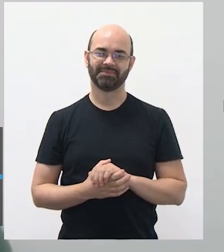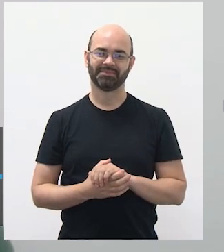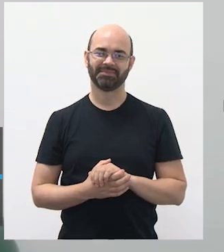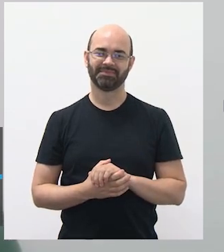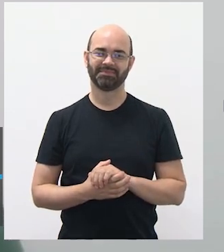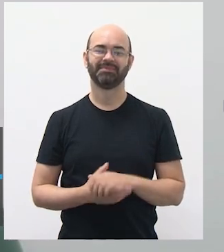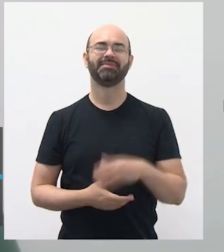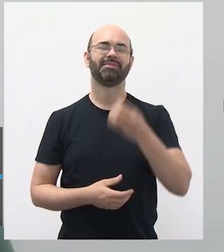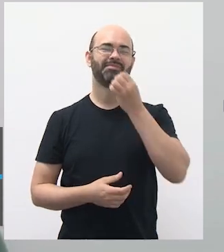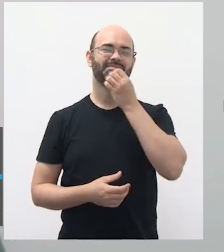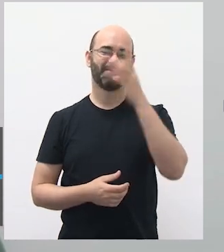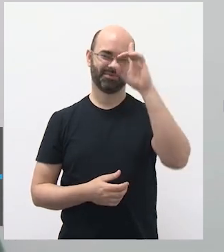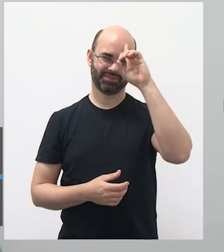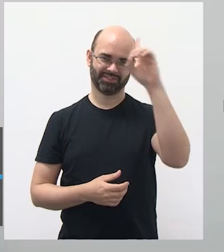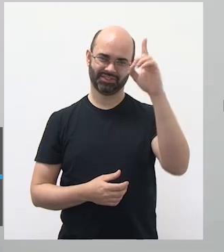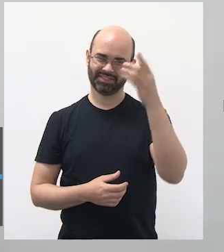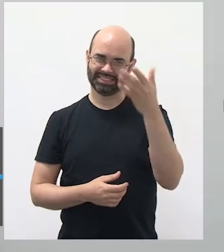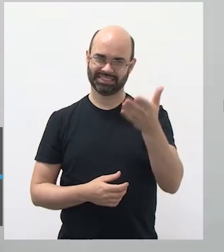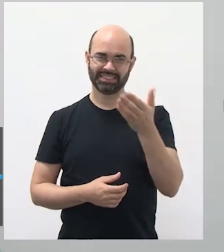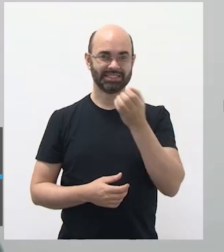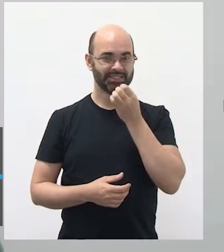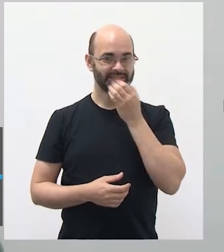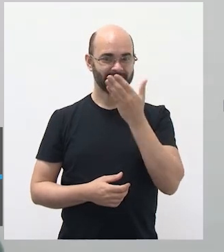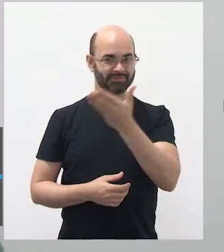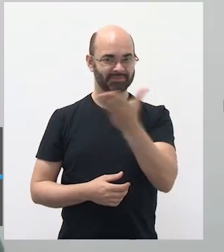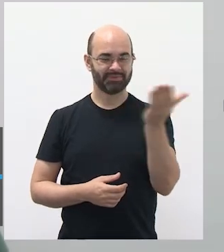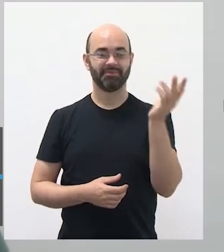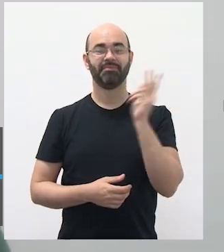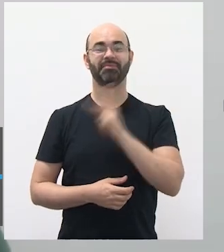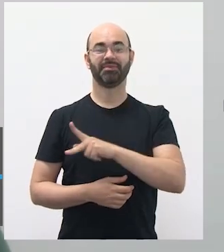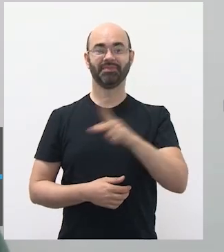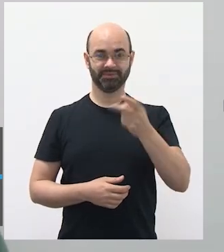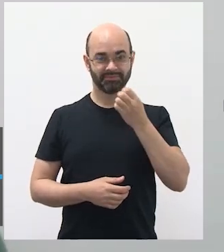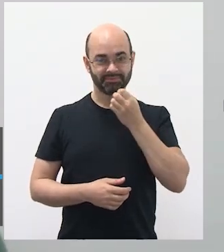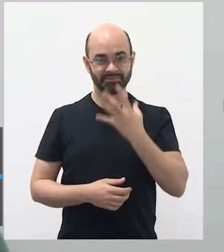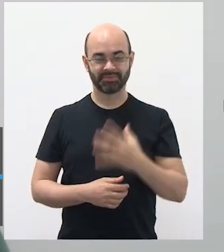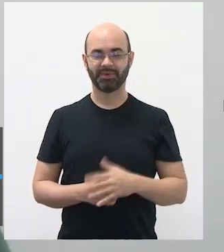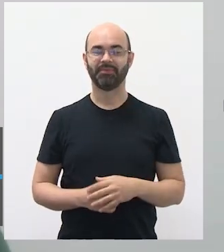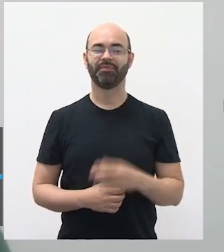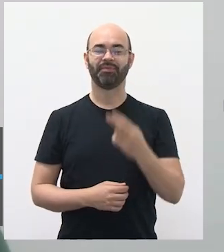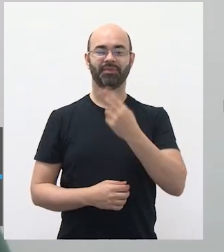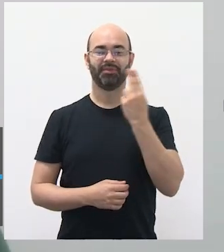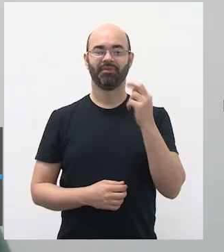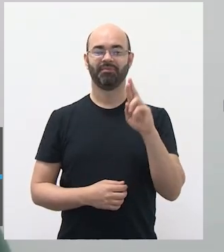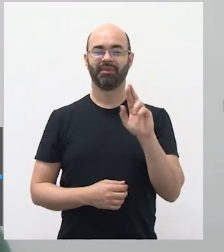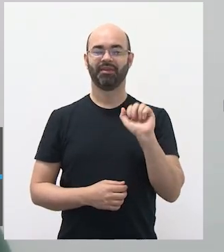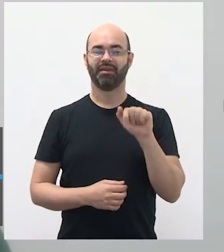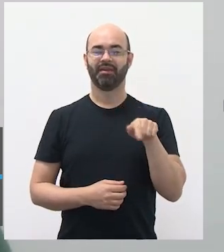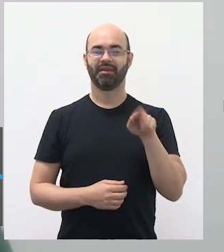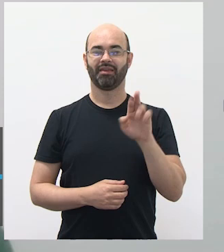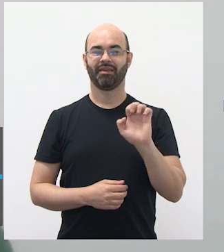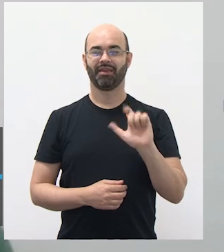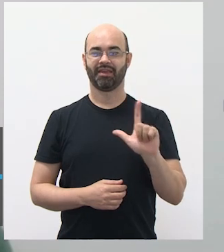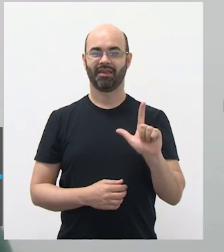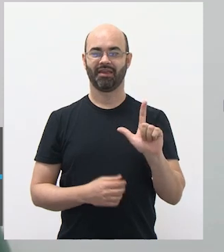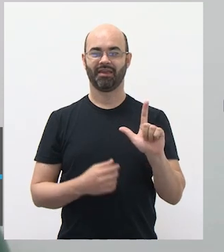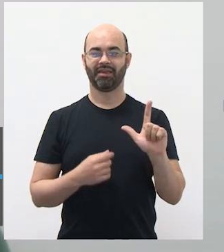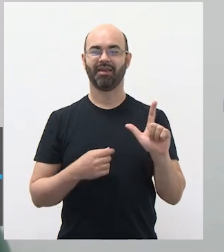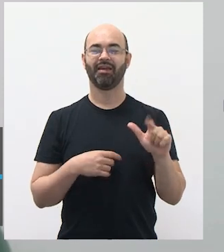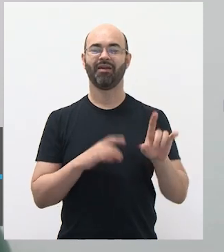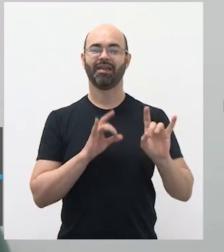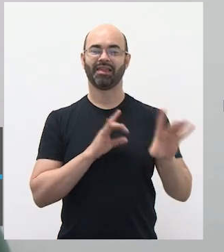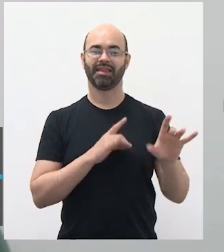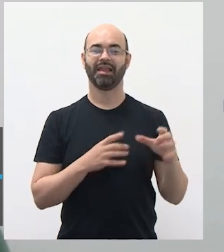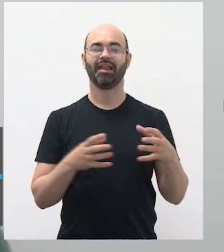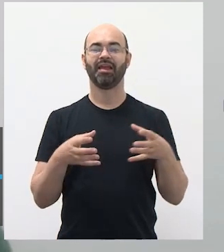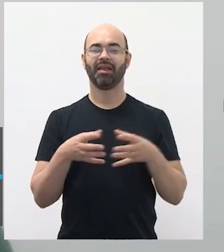bom dia, tudo bem, professores? Eu sou a Raquel, sou da equipe técnica do Centro de